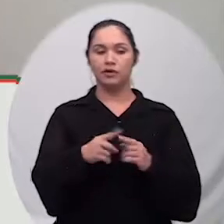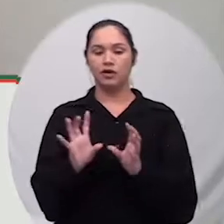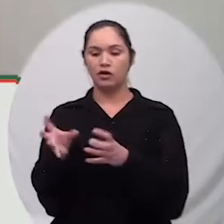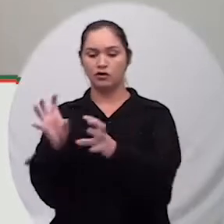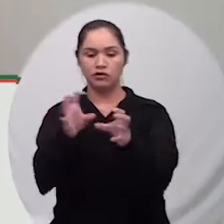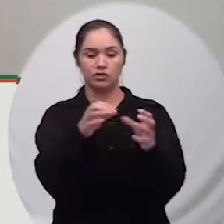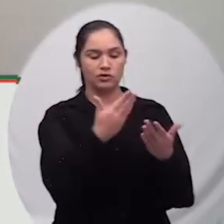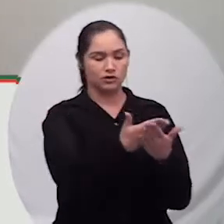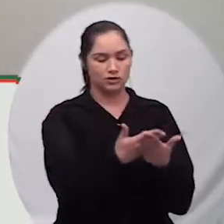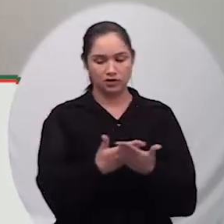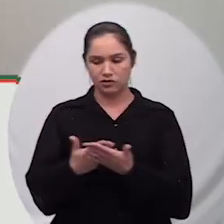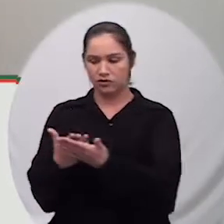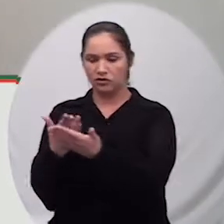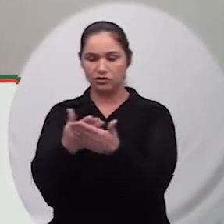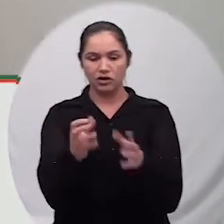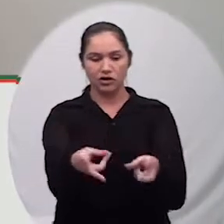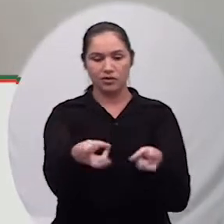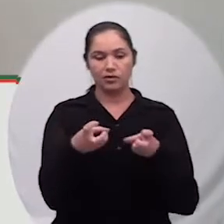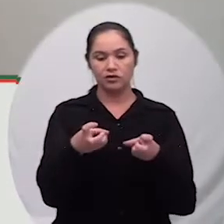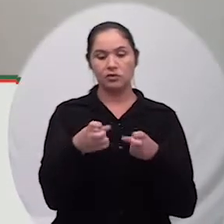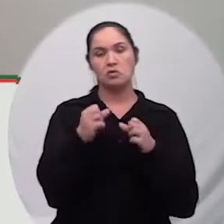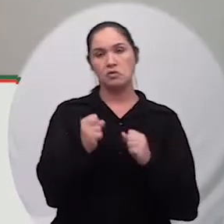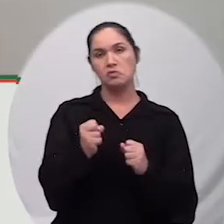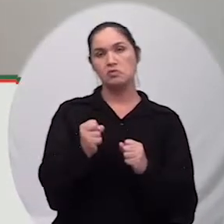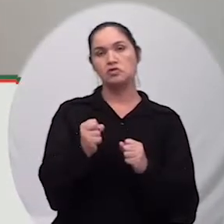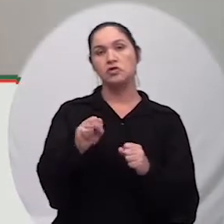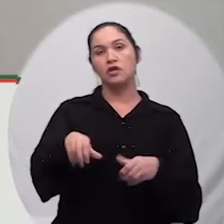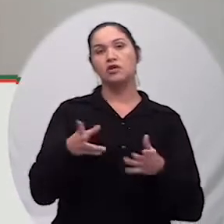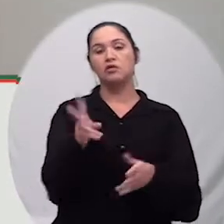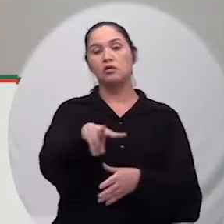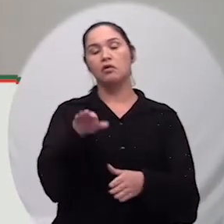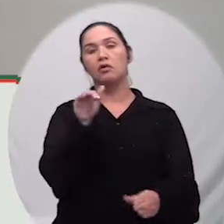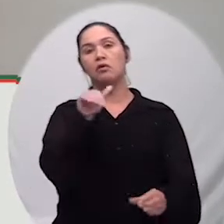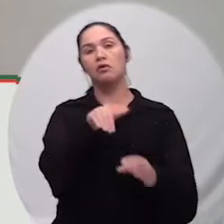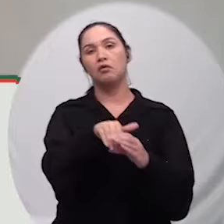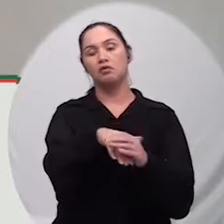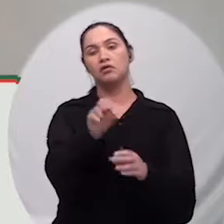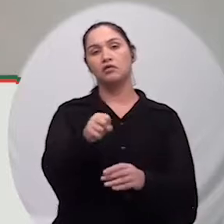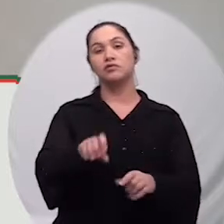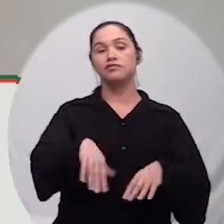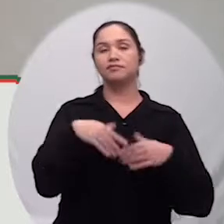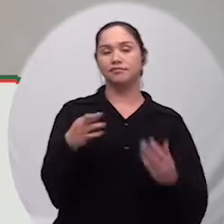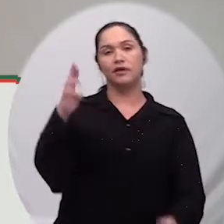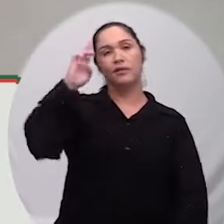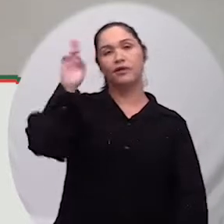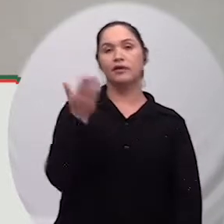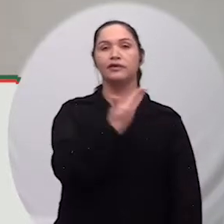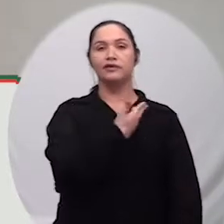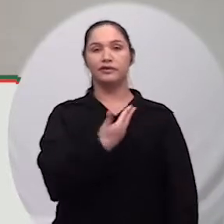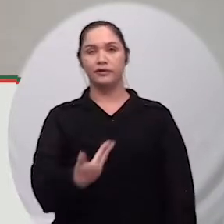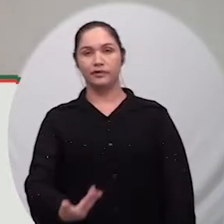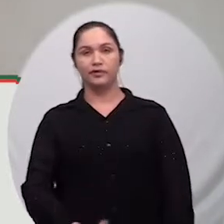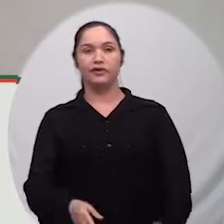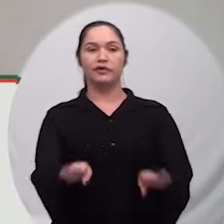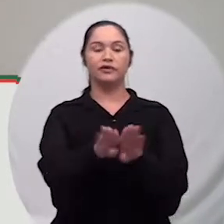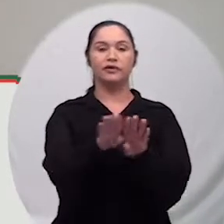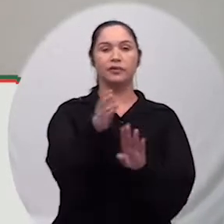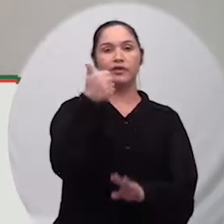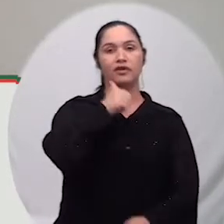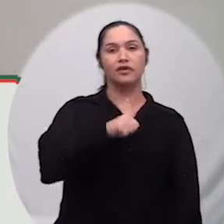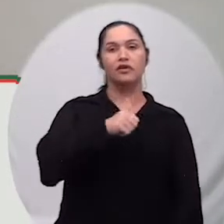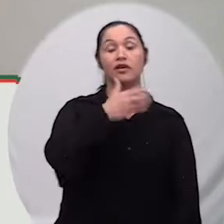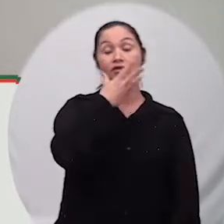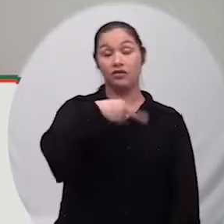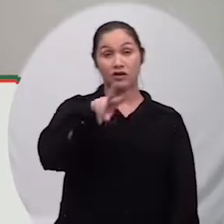comissões permanentes da Casa. Nós, a convite da líder do governo, do vereador Marcos, nós realizamos uma reunião